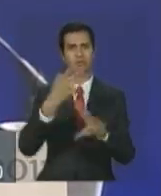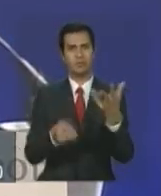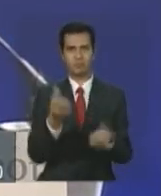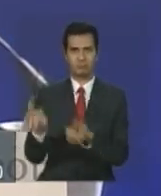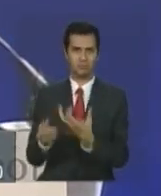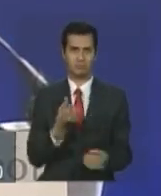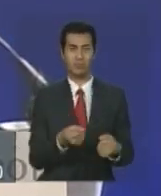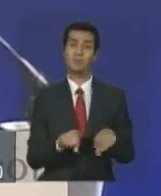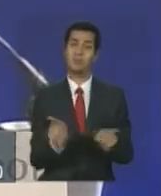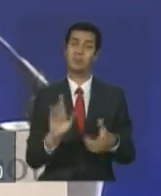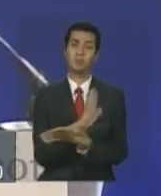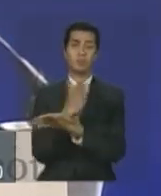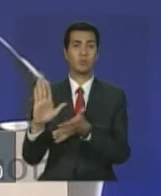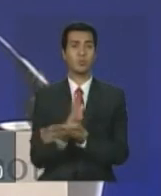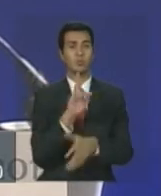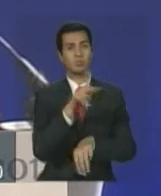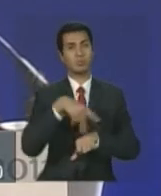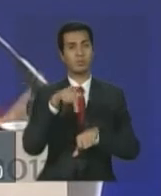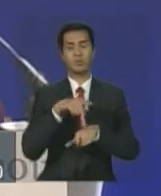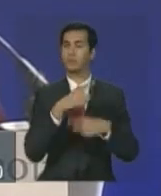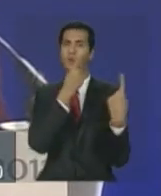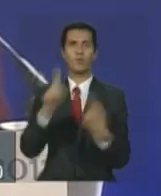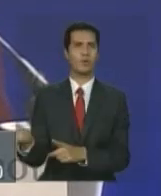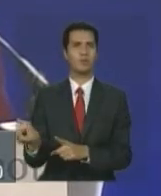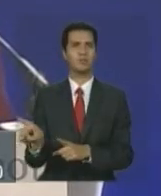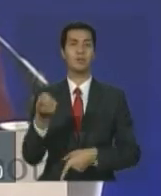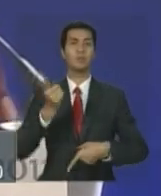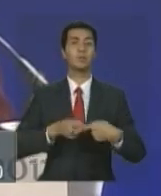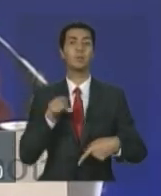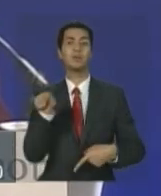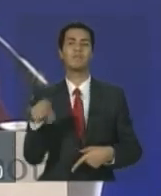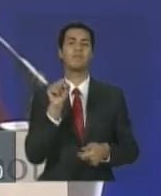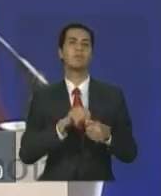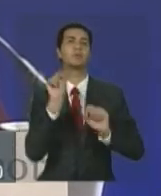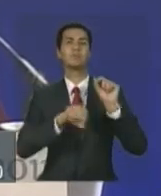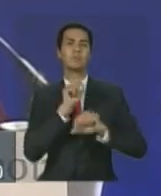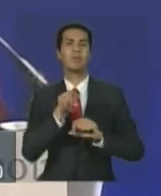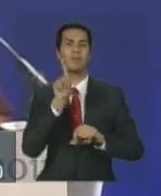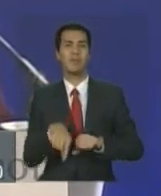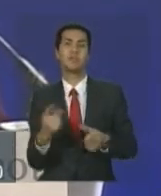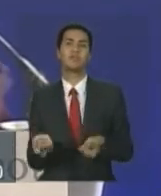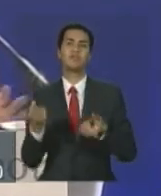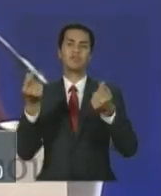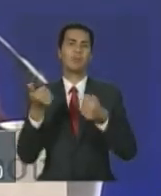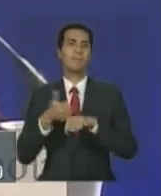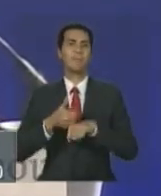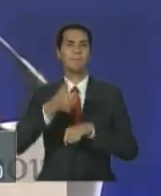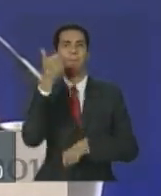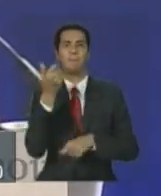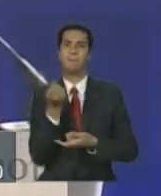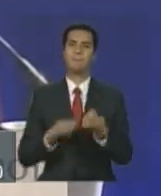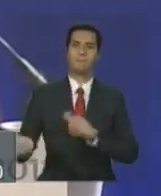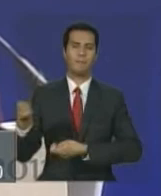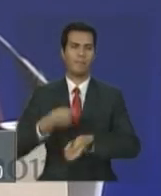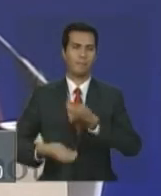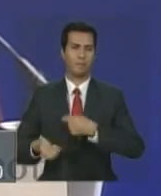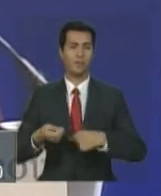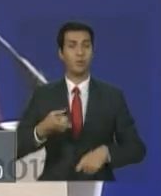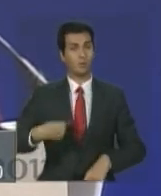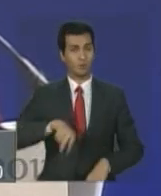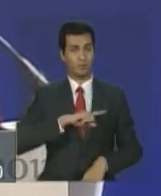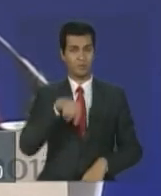que são contra. Por quê? Fazem das finanças o seu melhor negócio. A gente vende